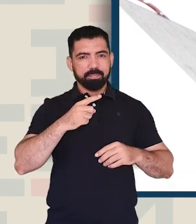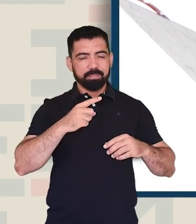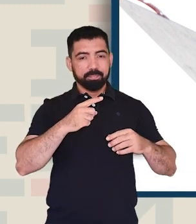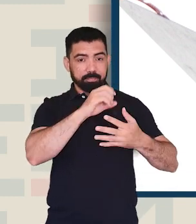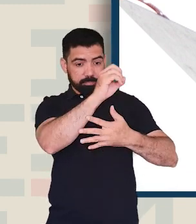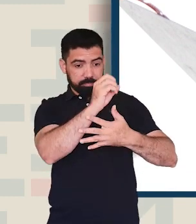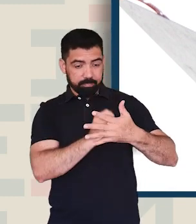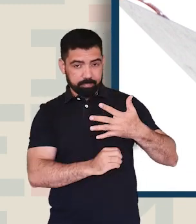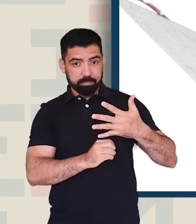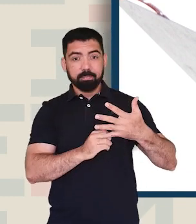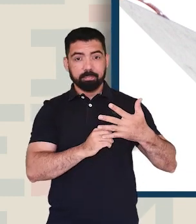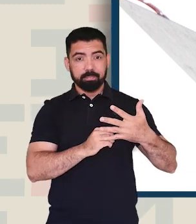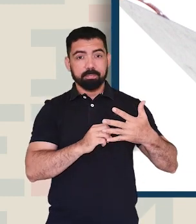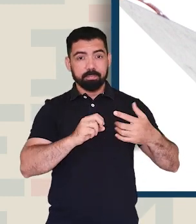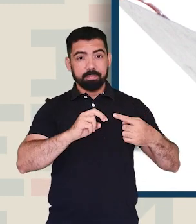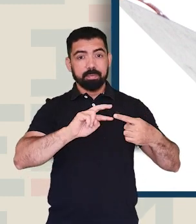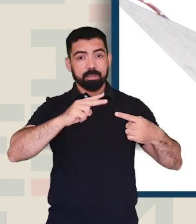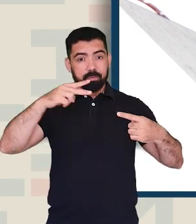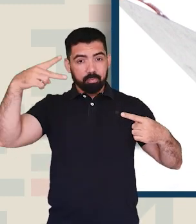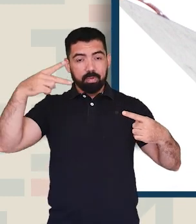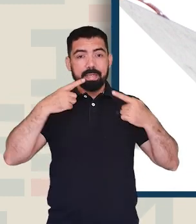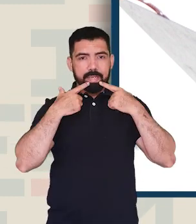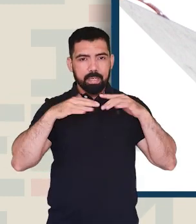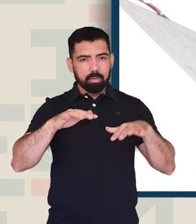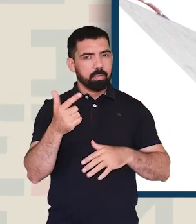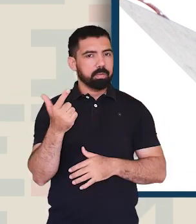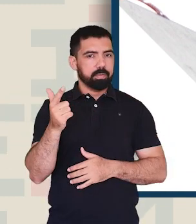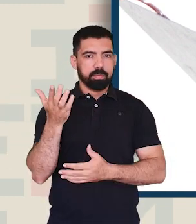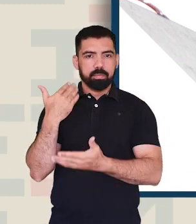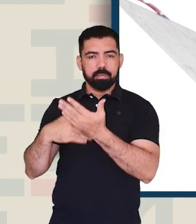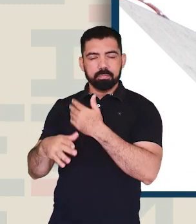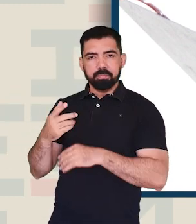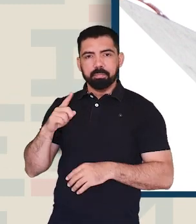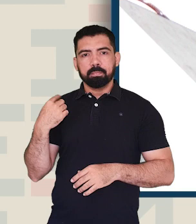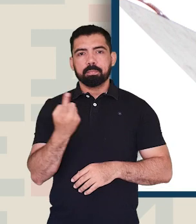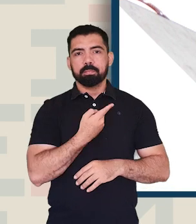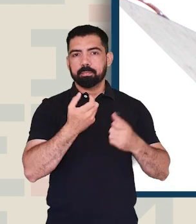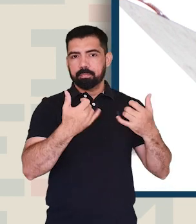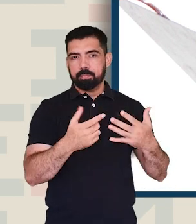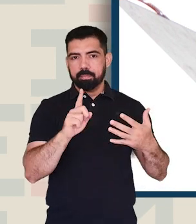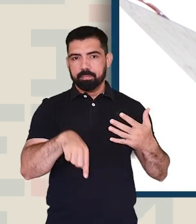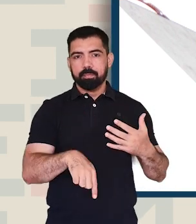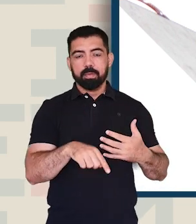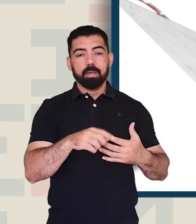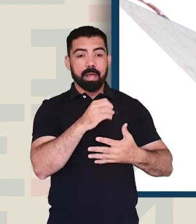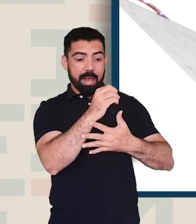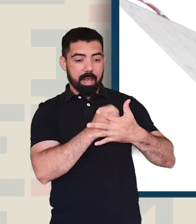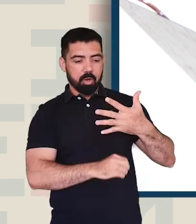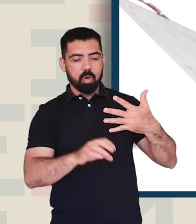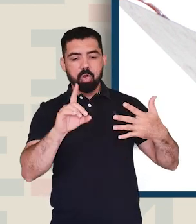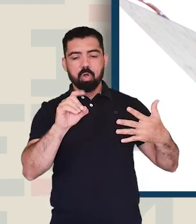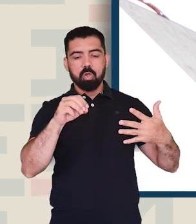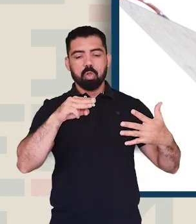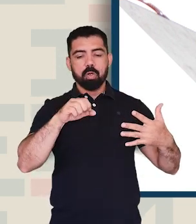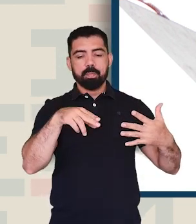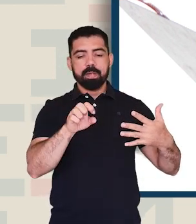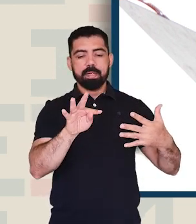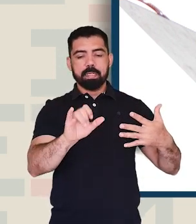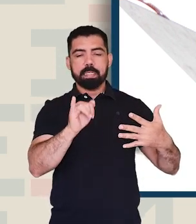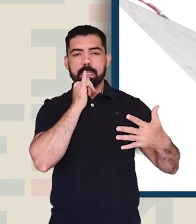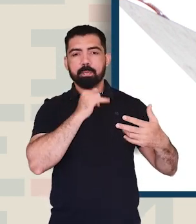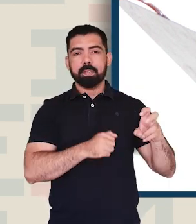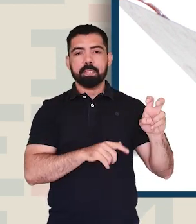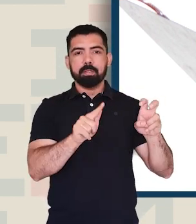escala melódica, aliás, a escala natural, ela não tinha o que a gente chama do acorde dominante, por exemplo, o 5º grau